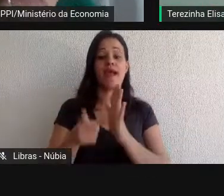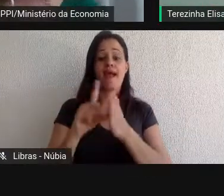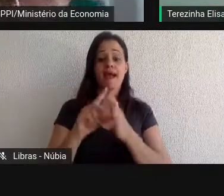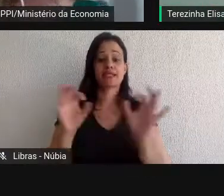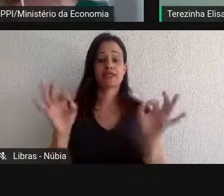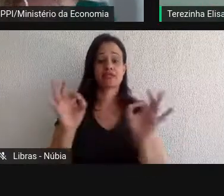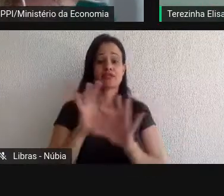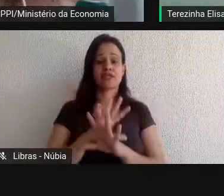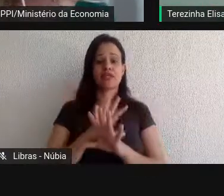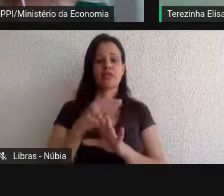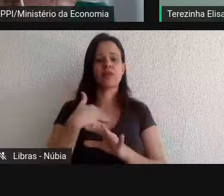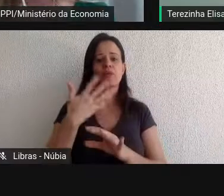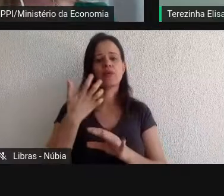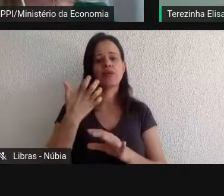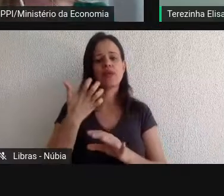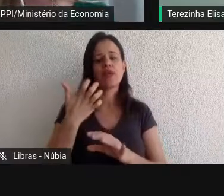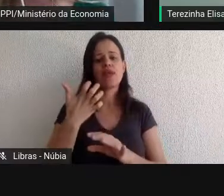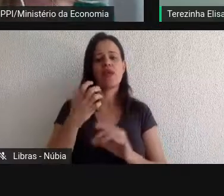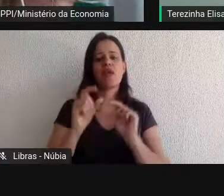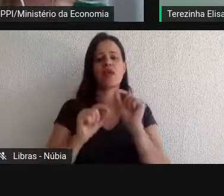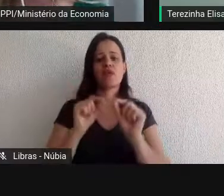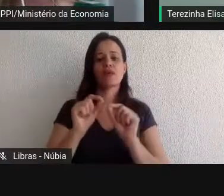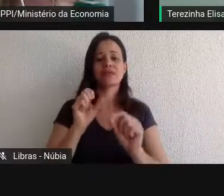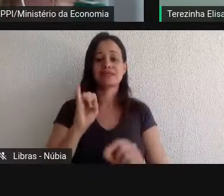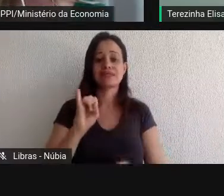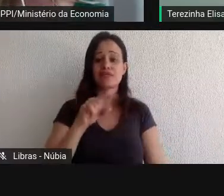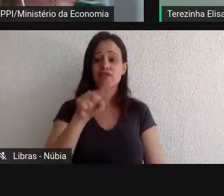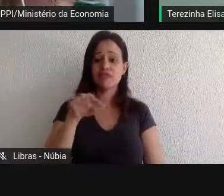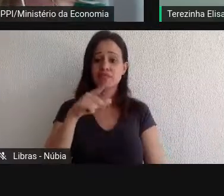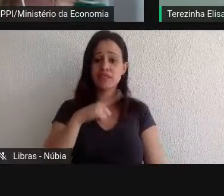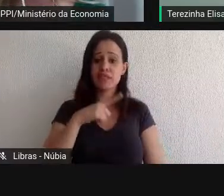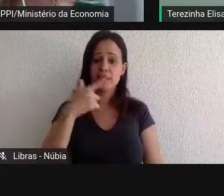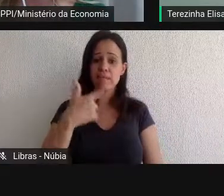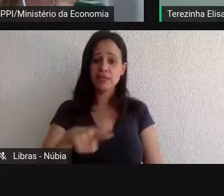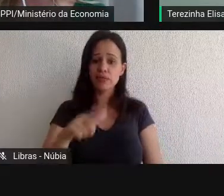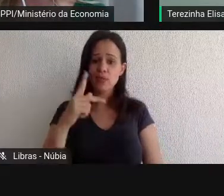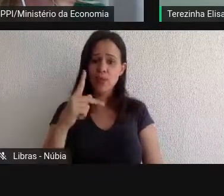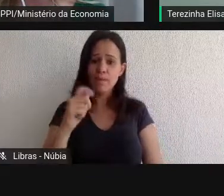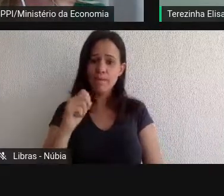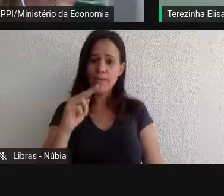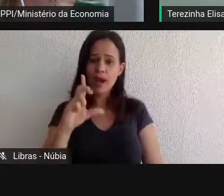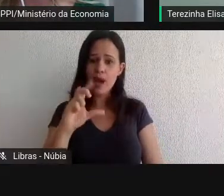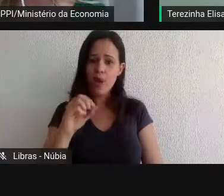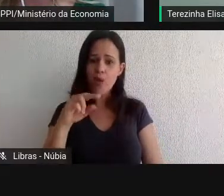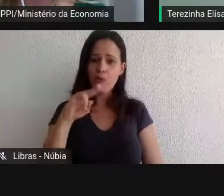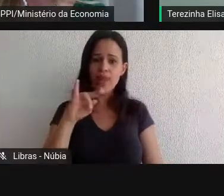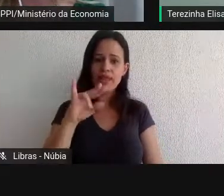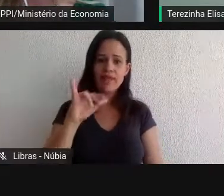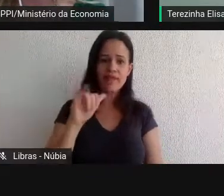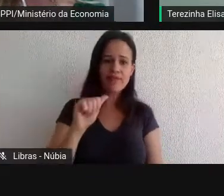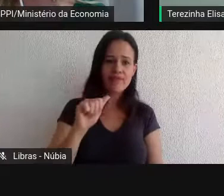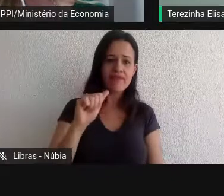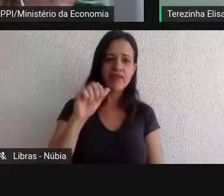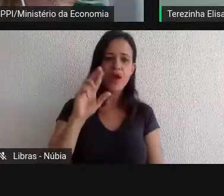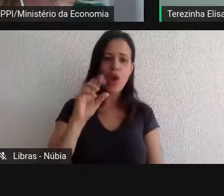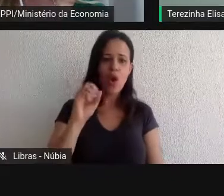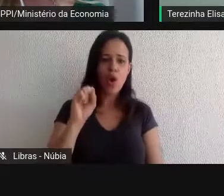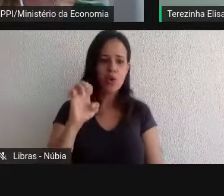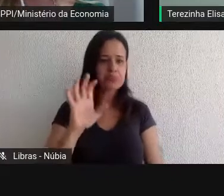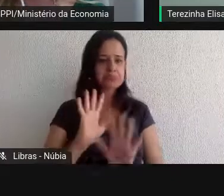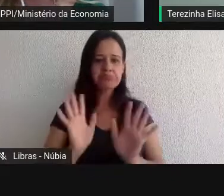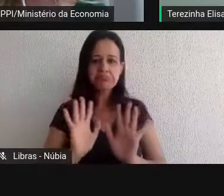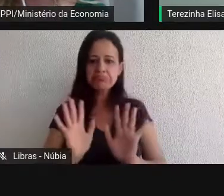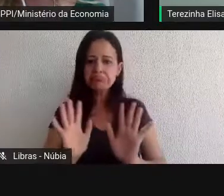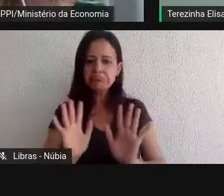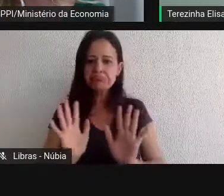finalizar, eu gostaria se vocês têm mais alguma coisa, Paulo, Nívia e Rose, algum comentário a respeito,